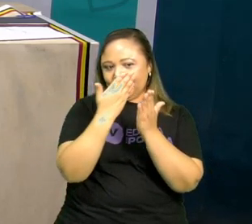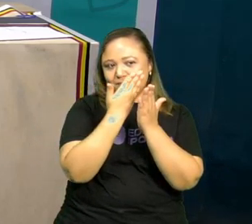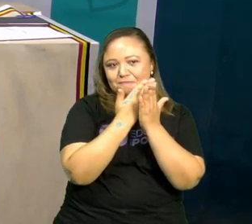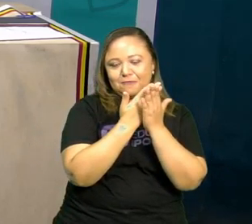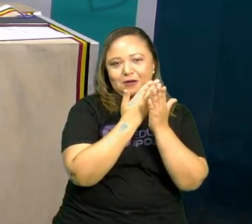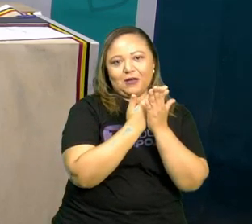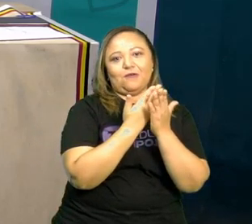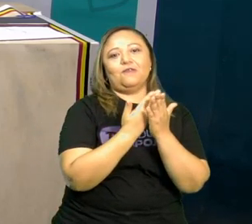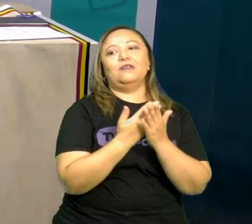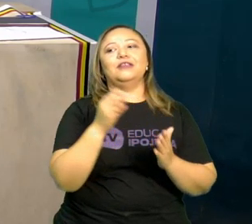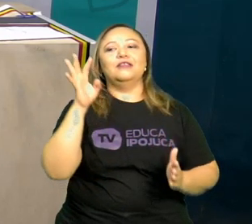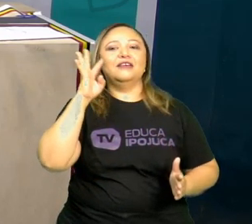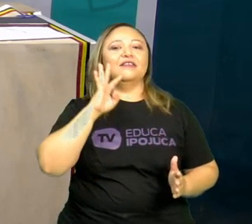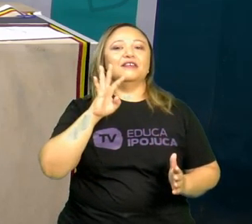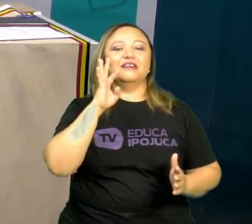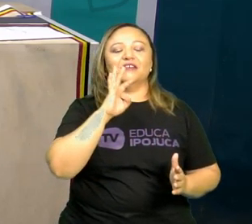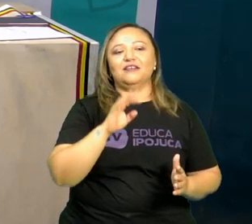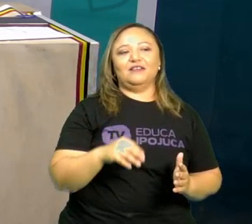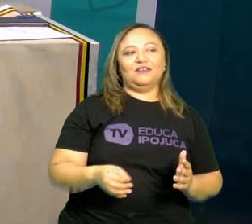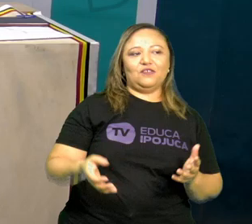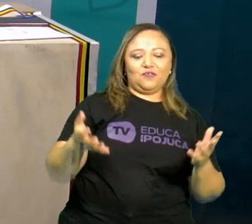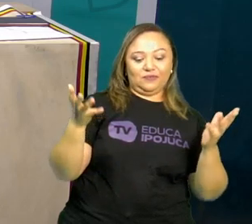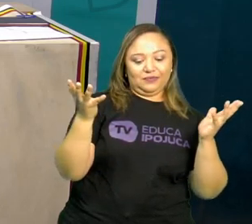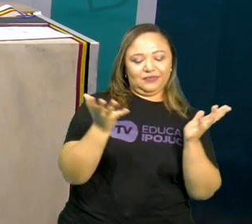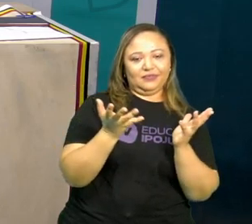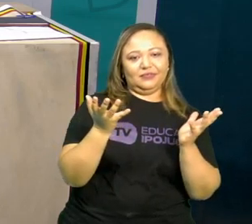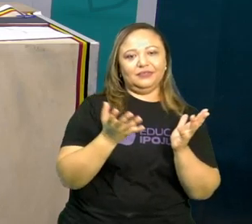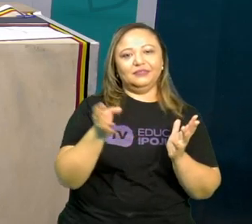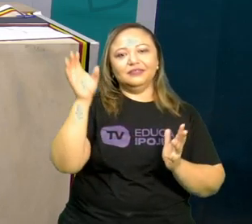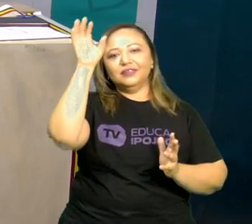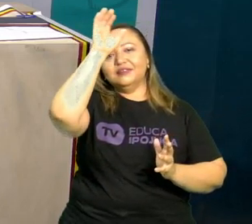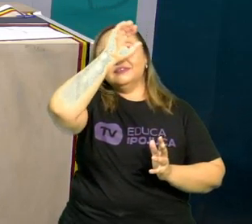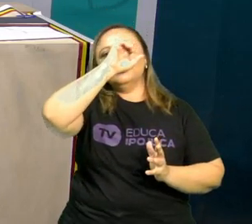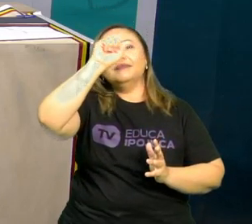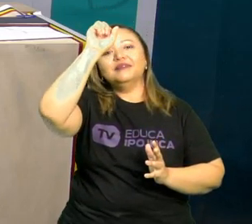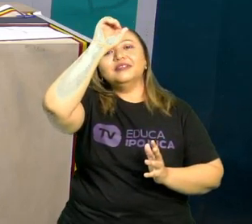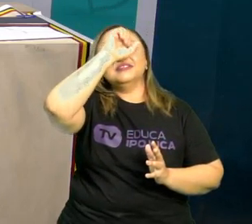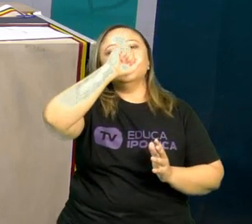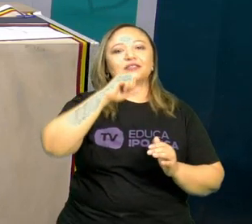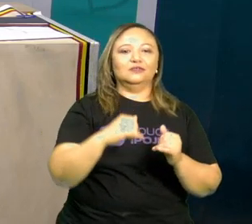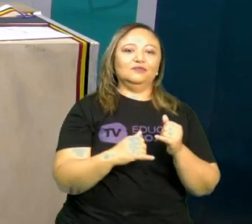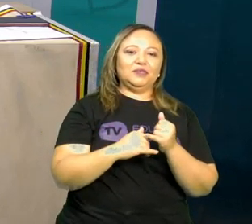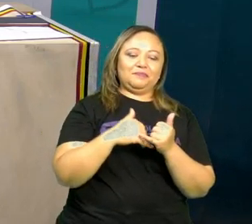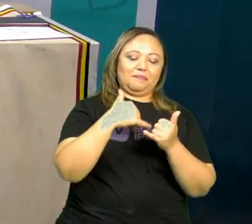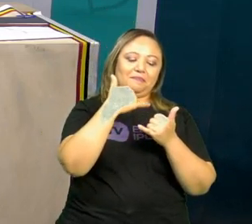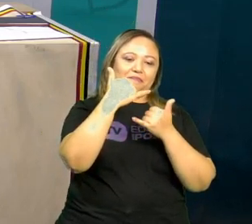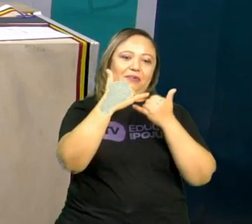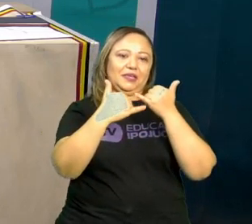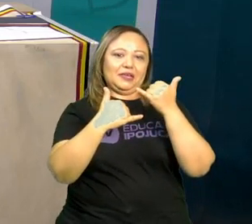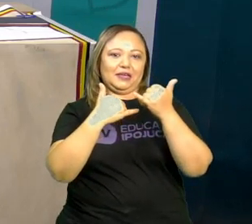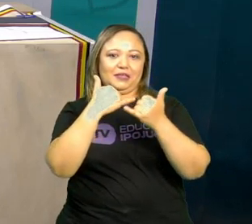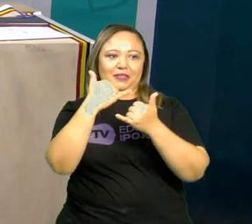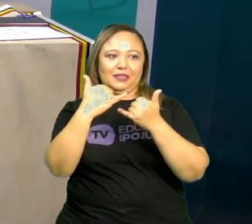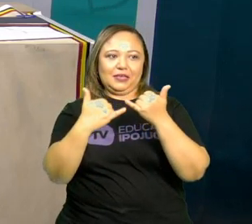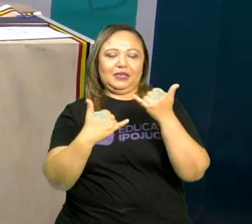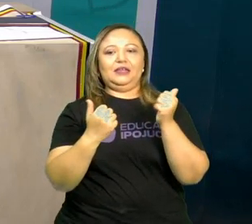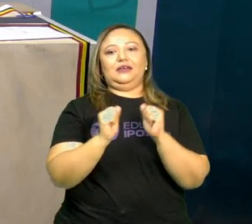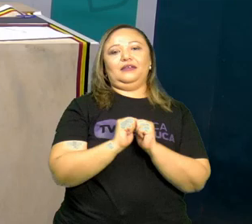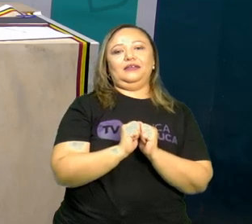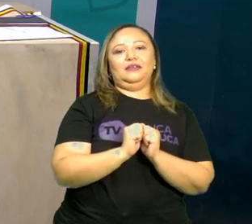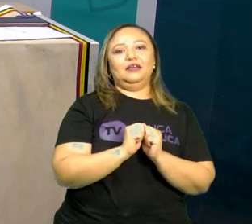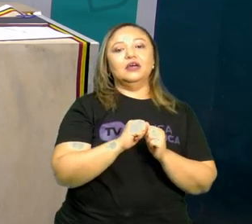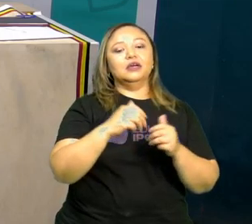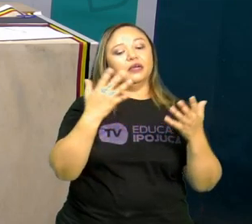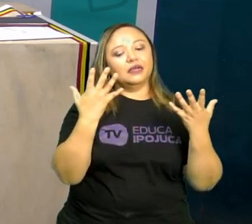bem legal hoje a gente vai fazer uma brincadeira agora eu quero saber de